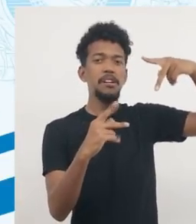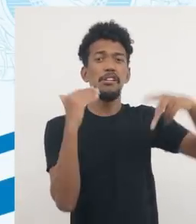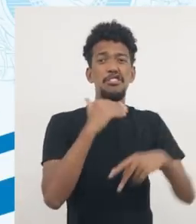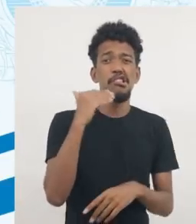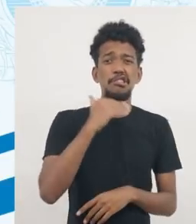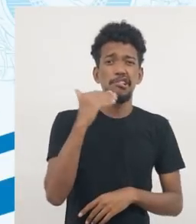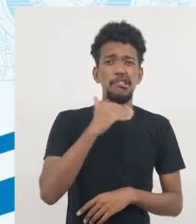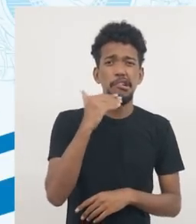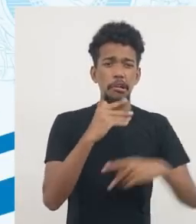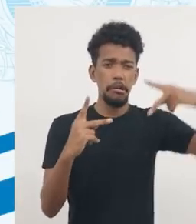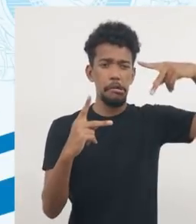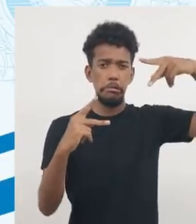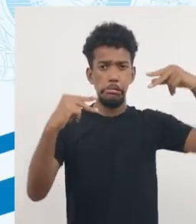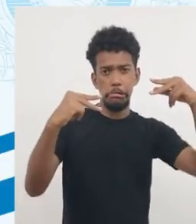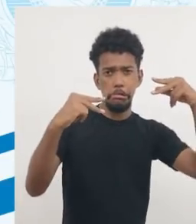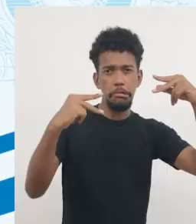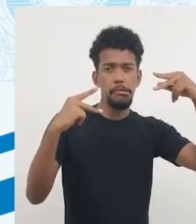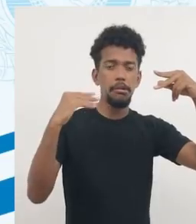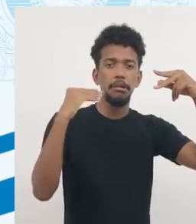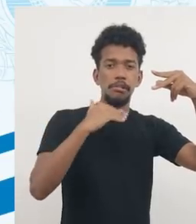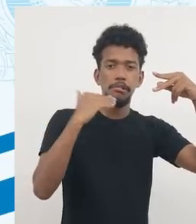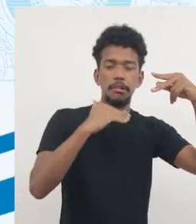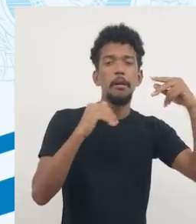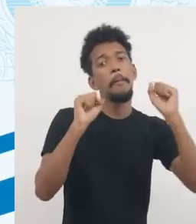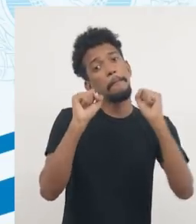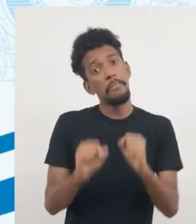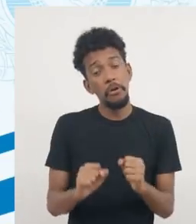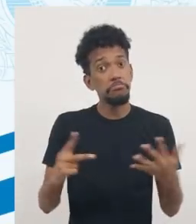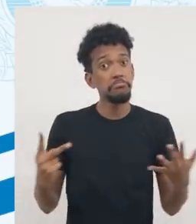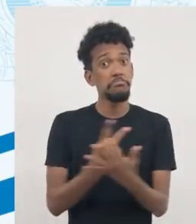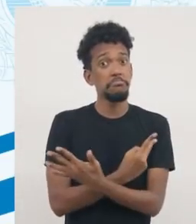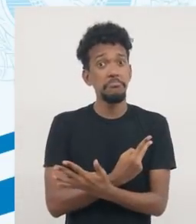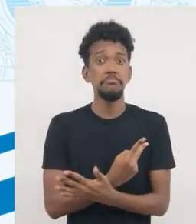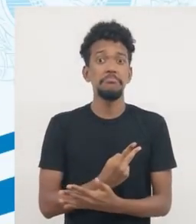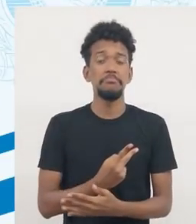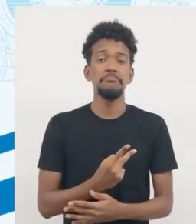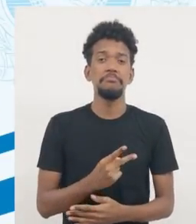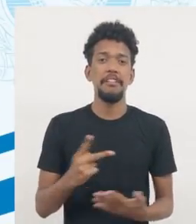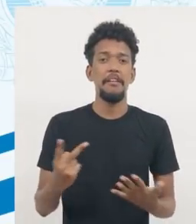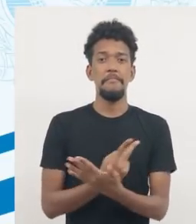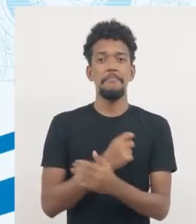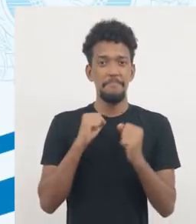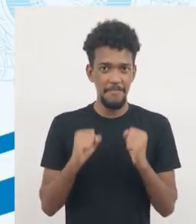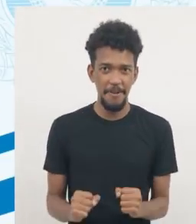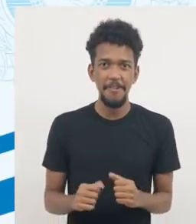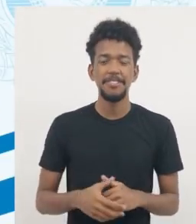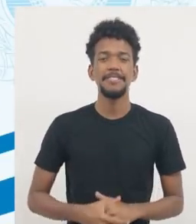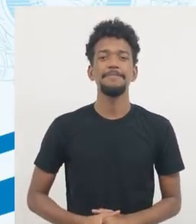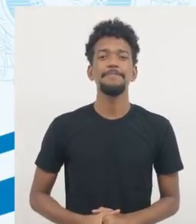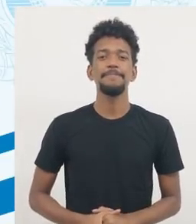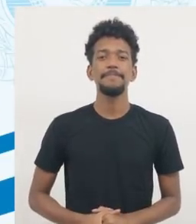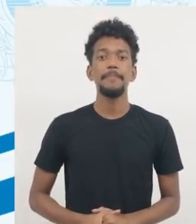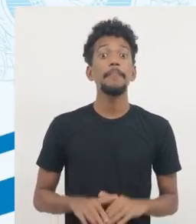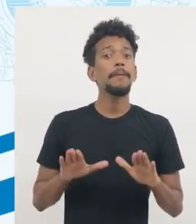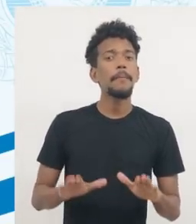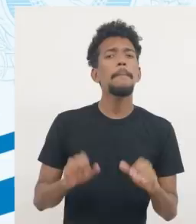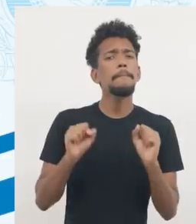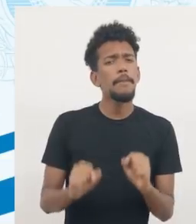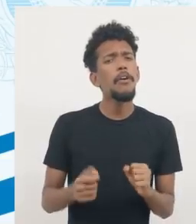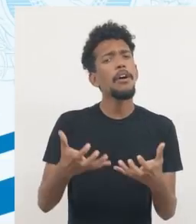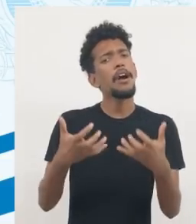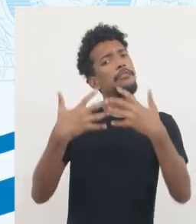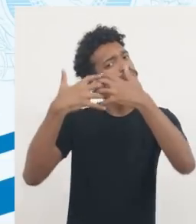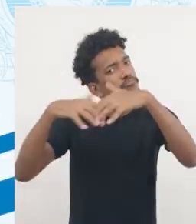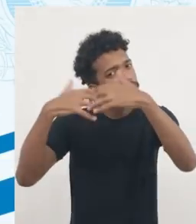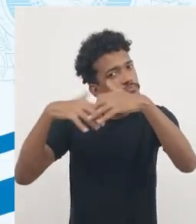certamente a sua figura vai ficar ou a sua figura ficará deformada. Mas eu gostaria de